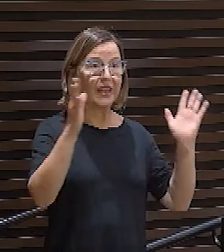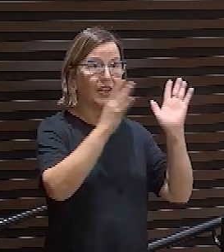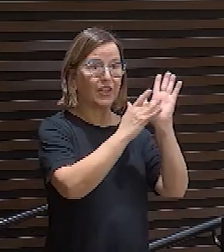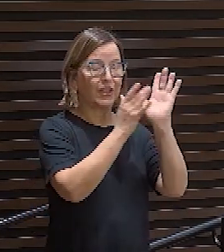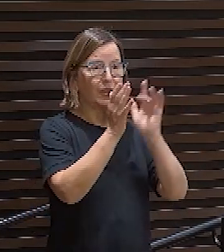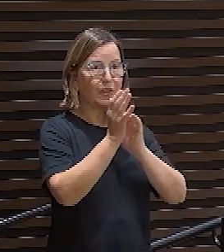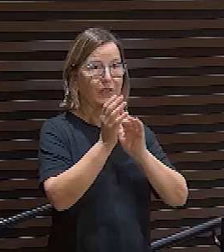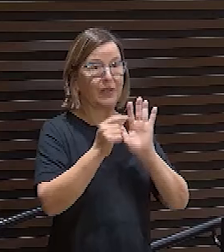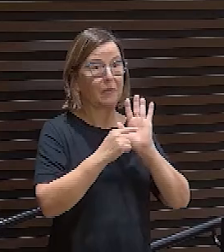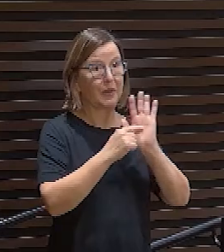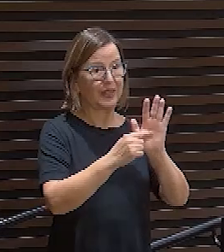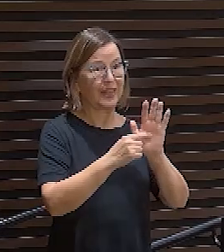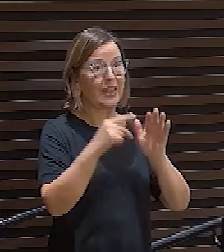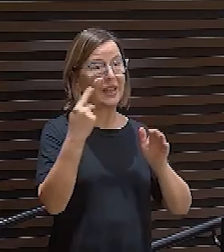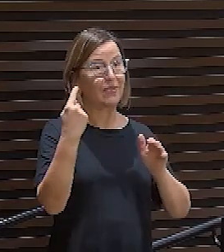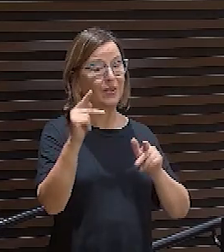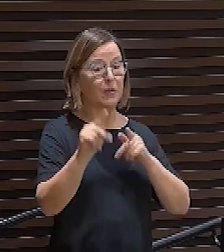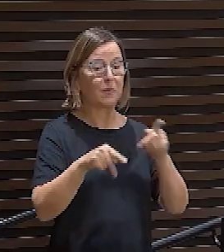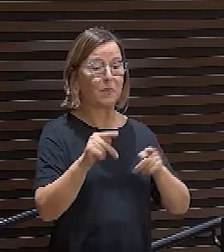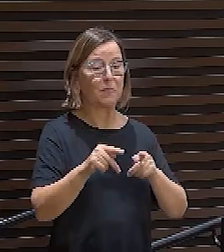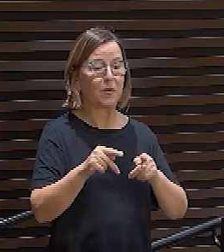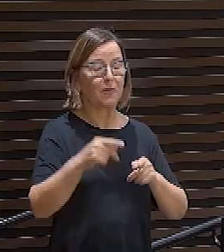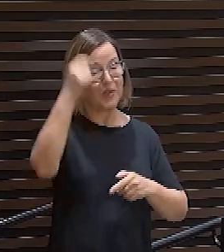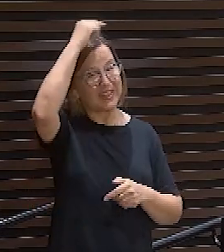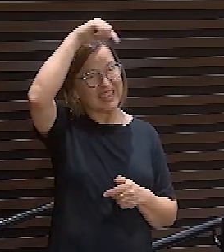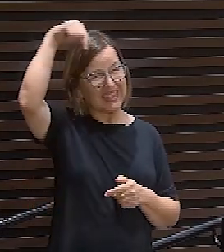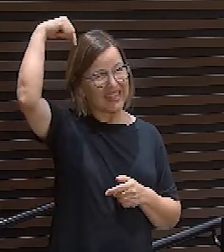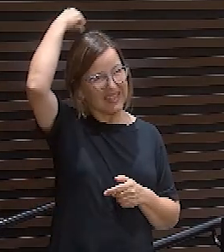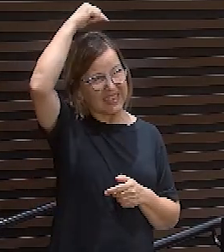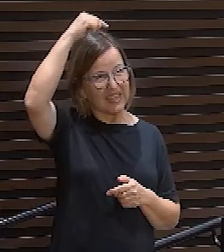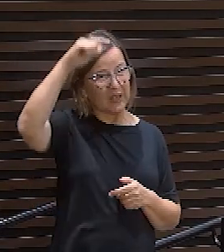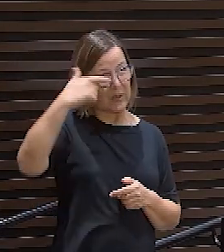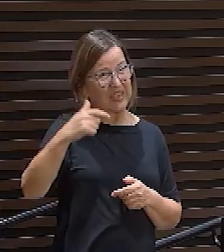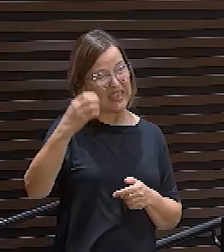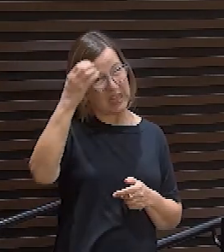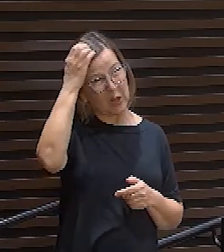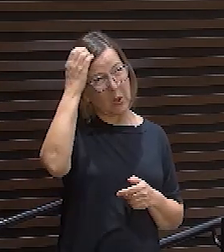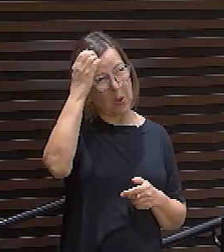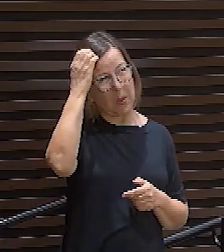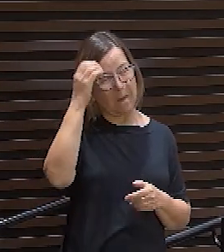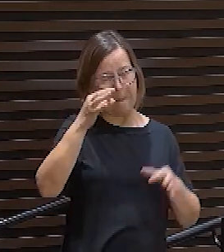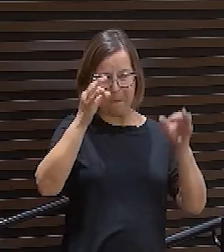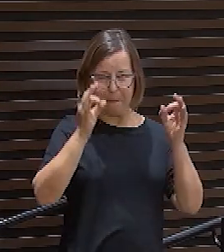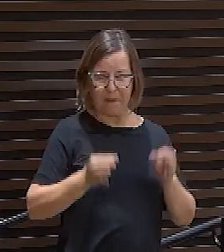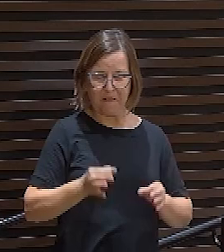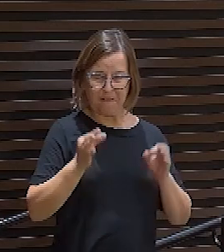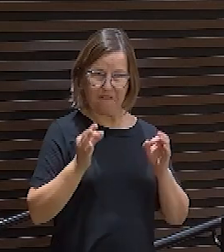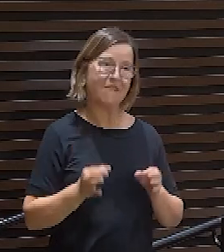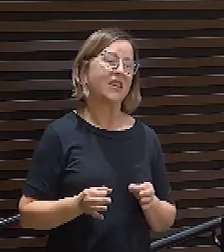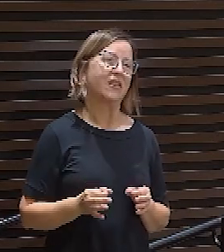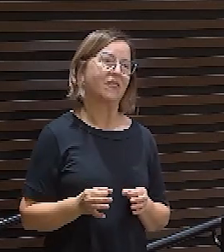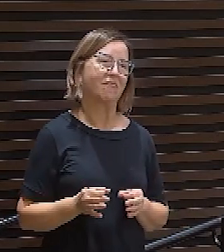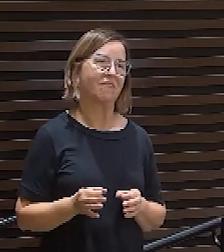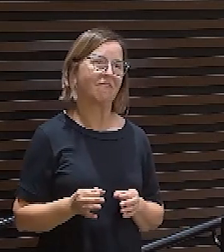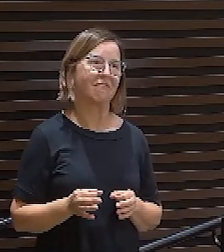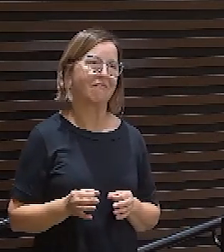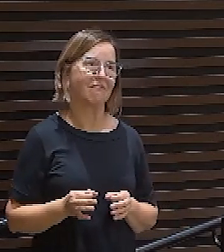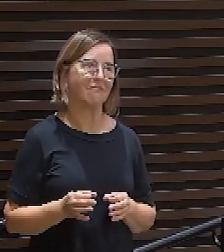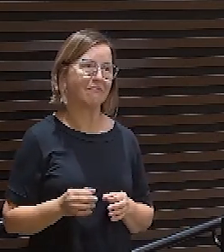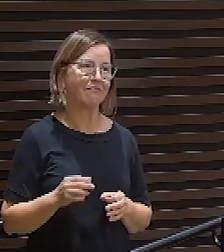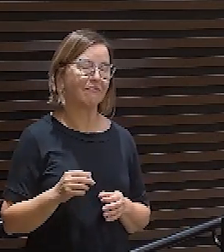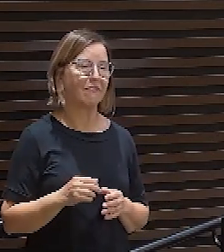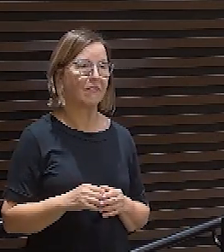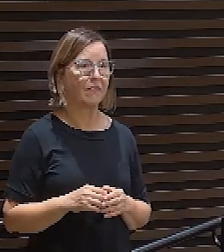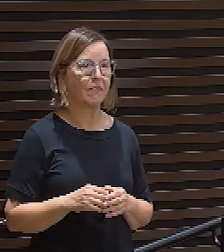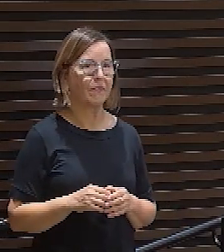noiva, santa, inculpável, irrepreensível diante dele nas bodas. Então, por mais